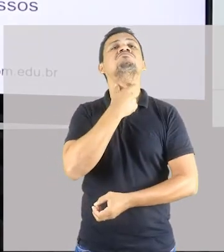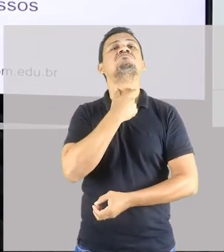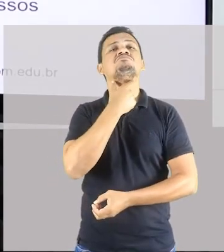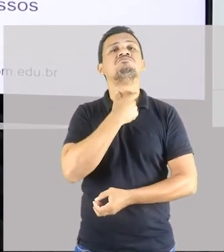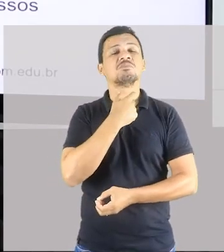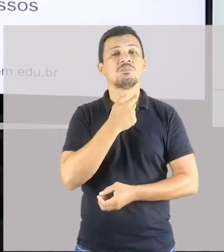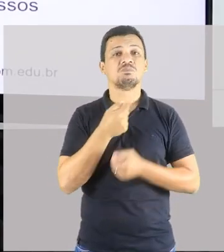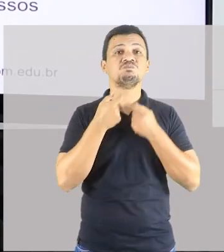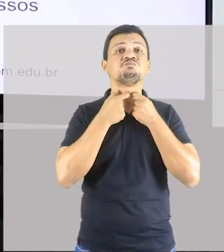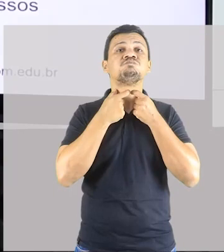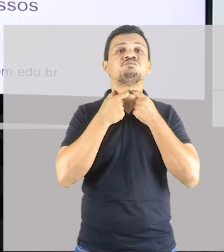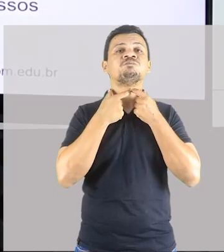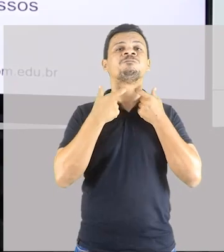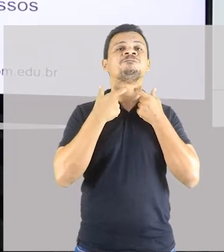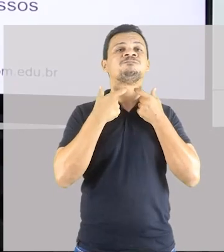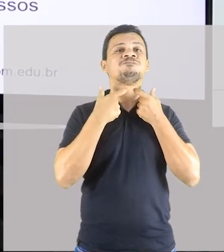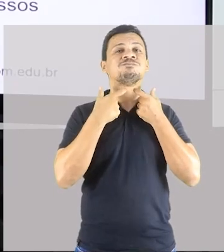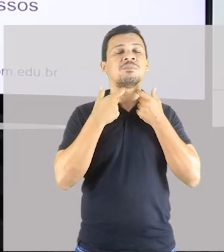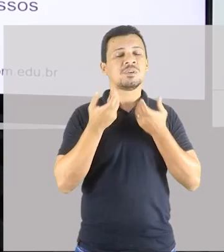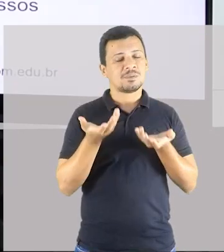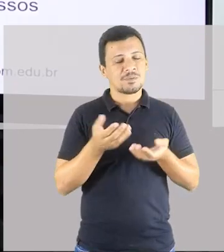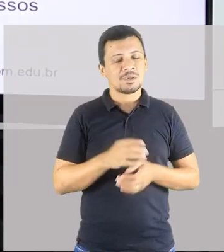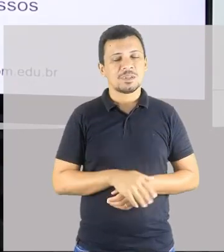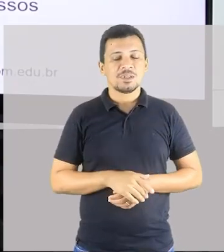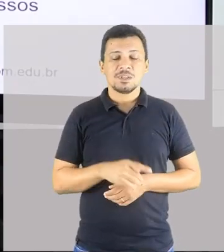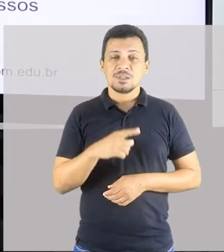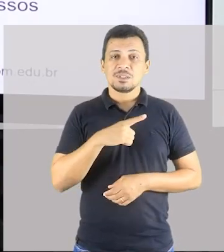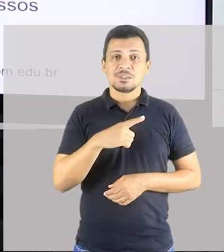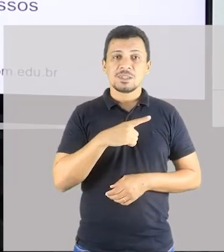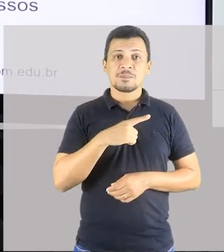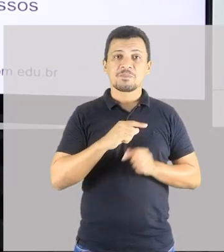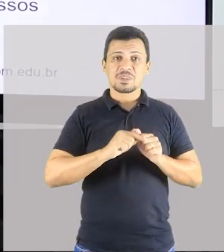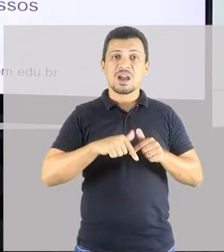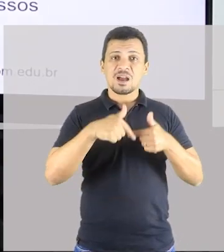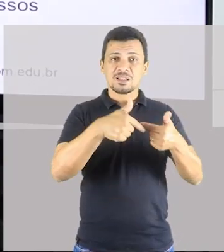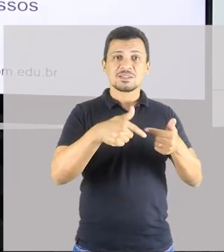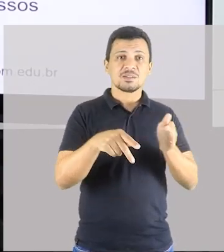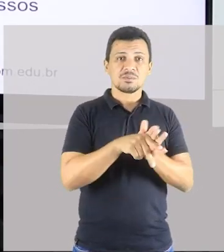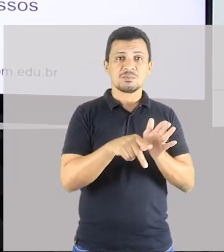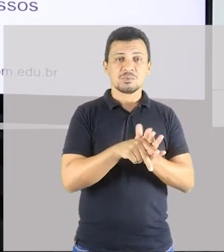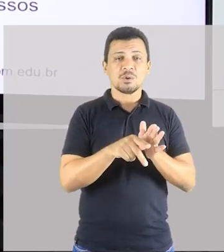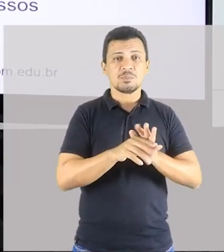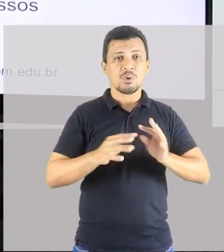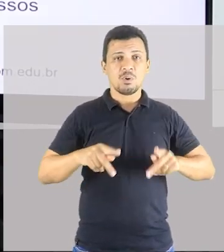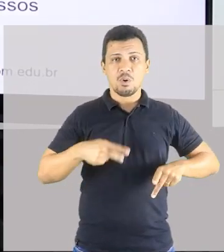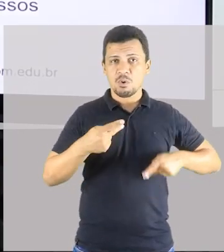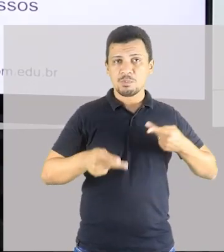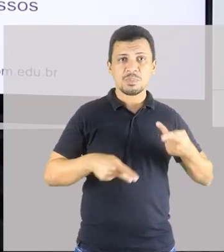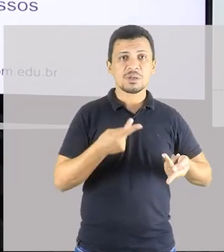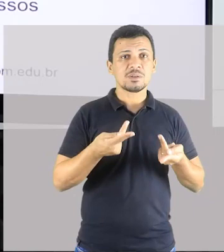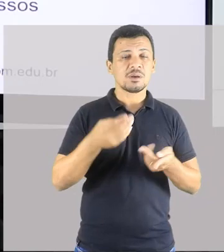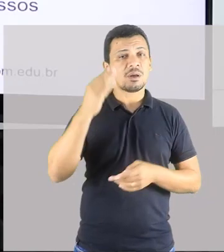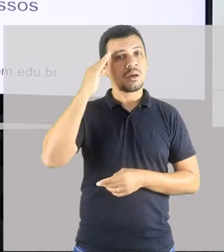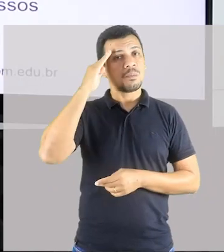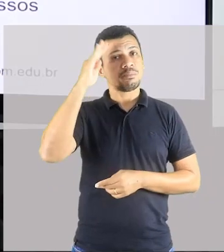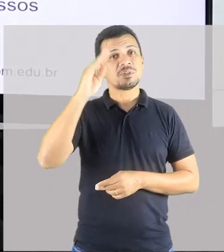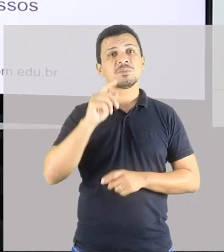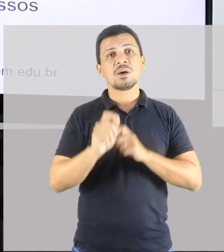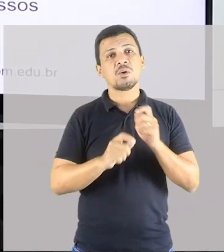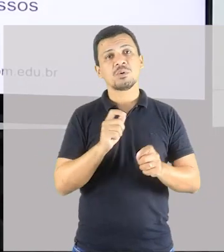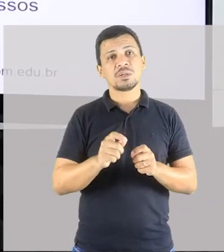vai crescer. Então, dentre as ações da testosterona, talvez a sua principal seja essa, que